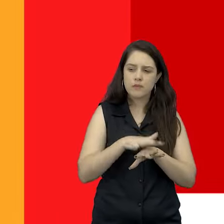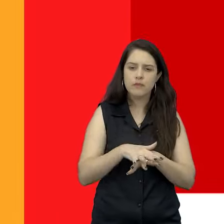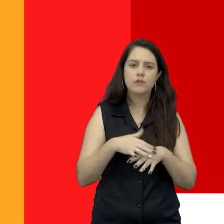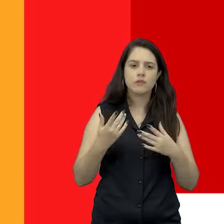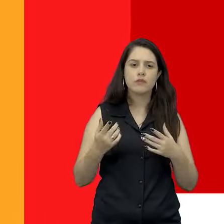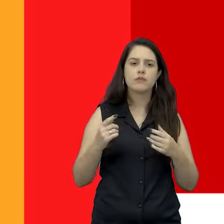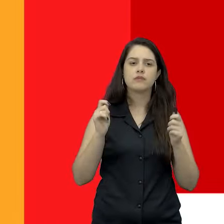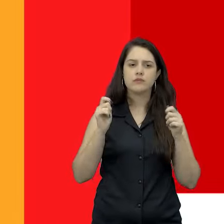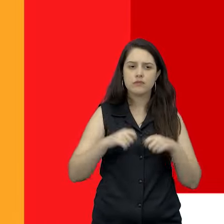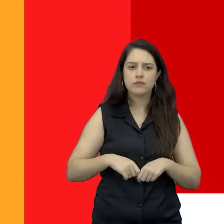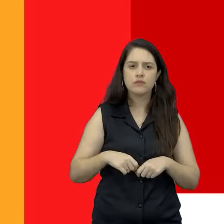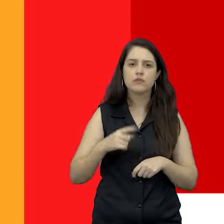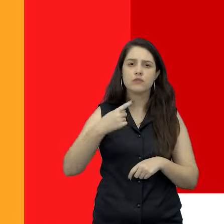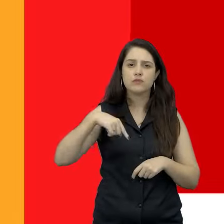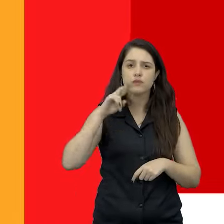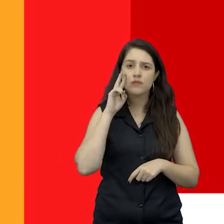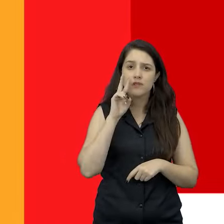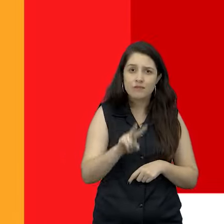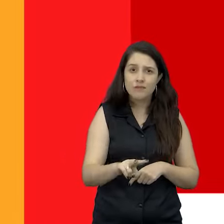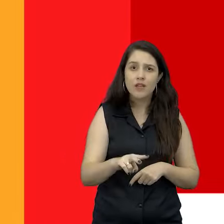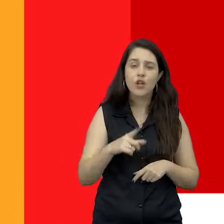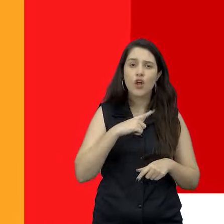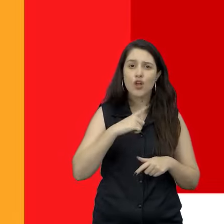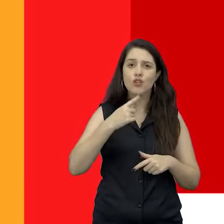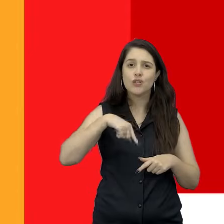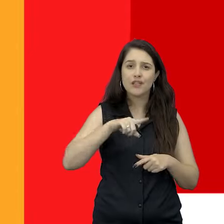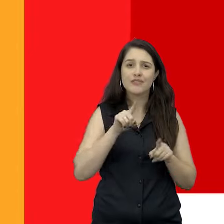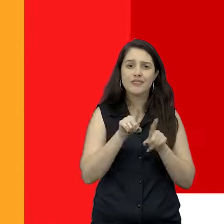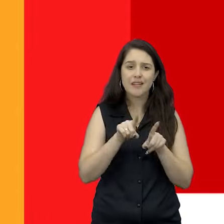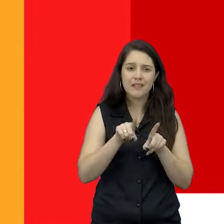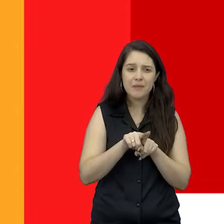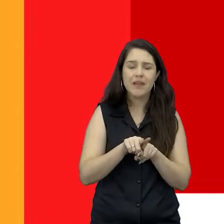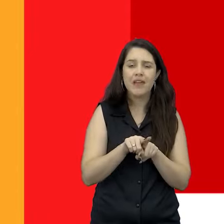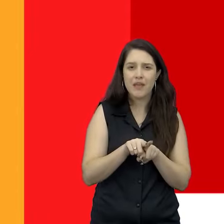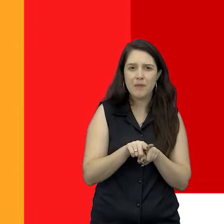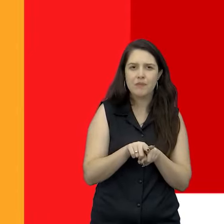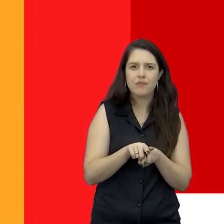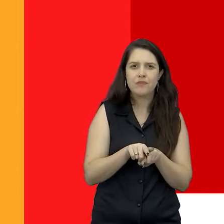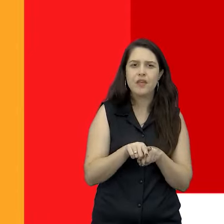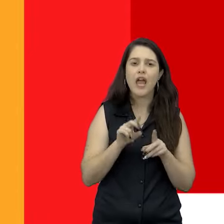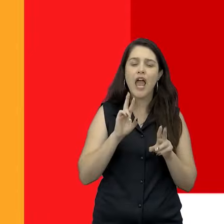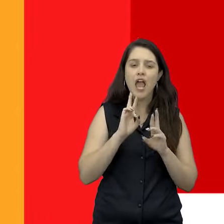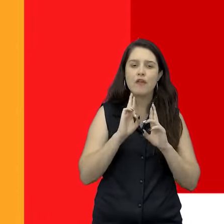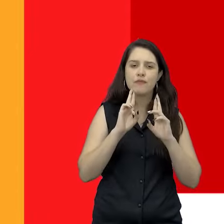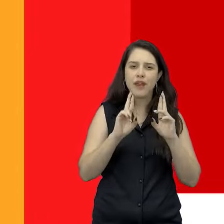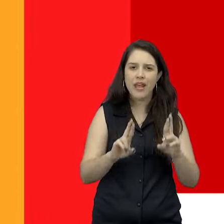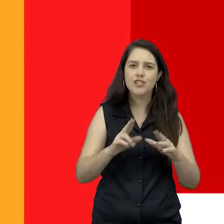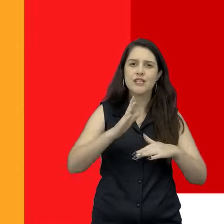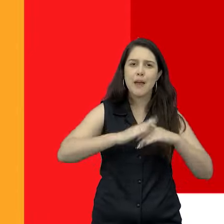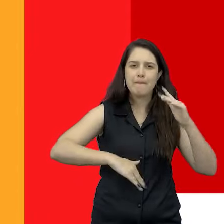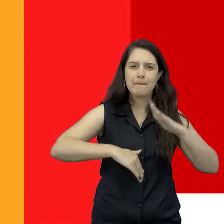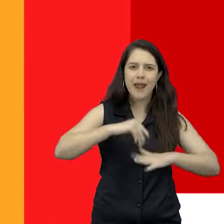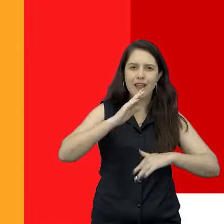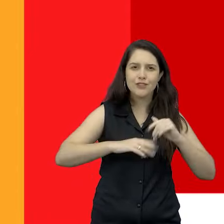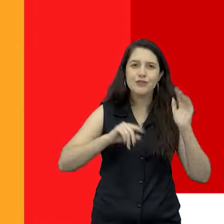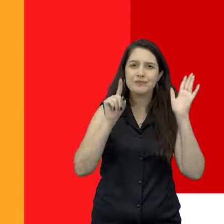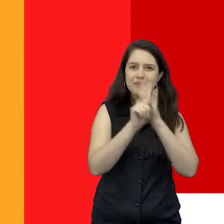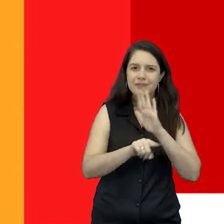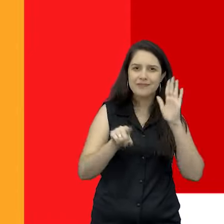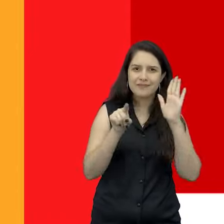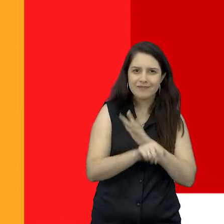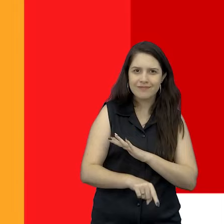etapa, que concepção que nós temos sobre letramento, né? Referente a essas práticas de leitura. Então, como